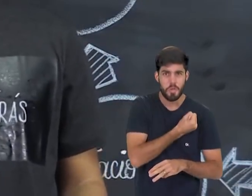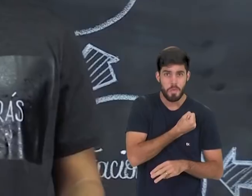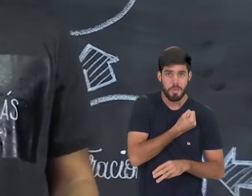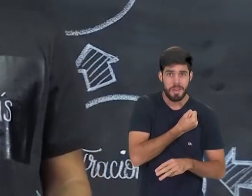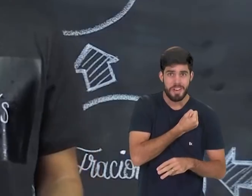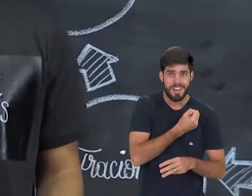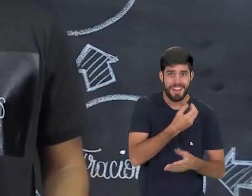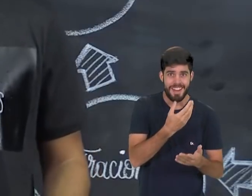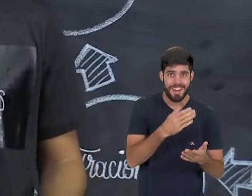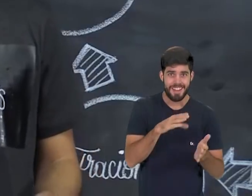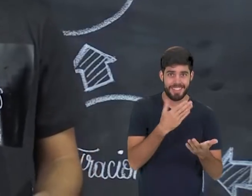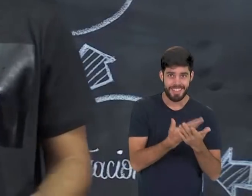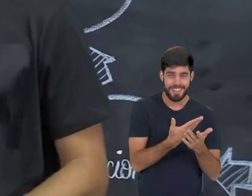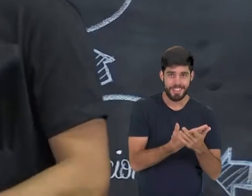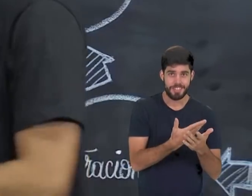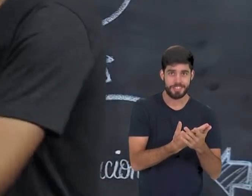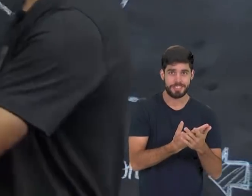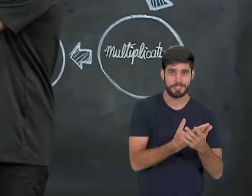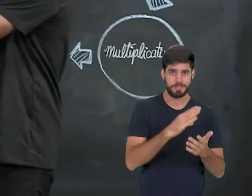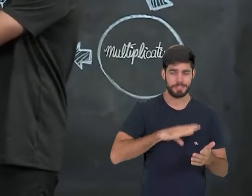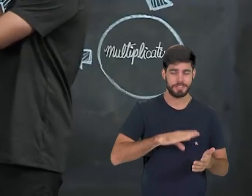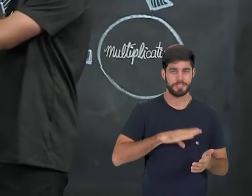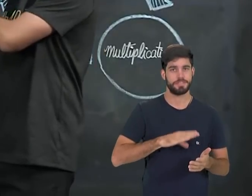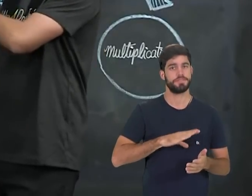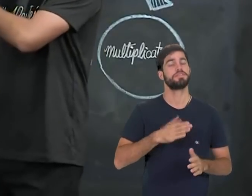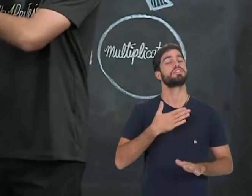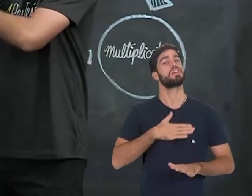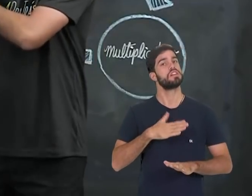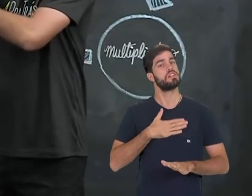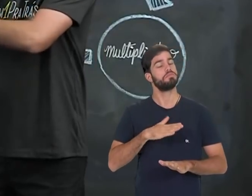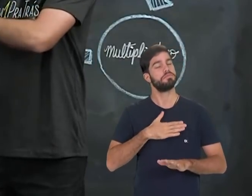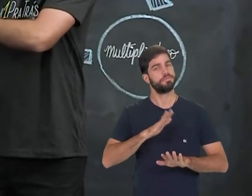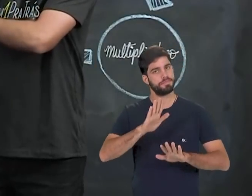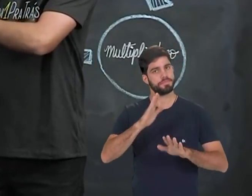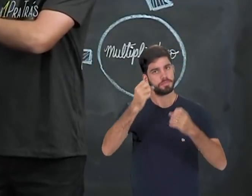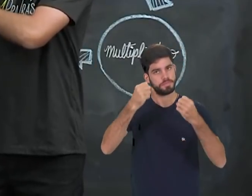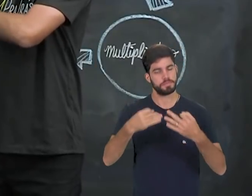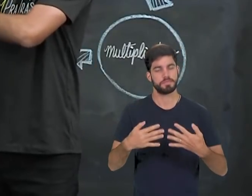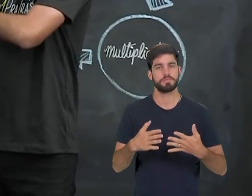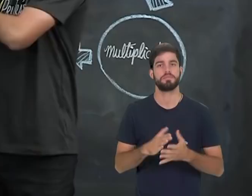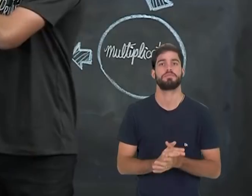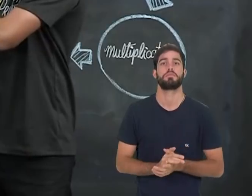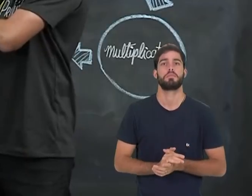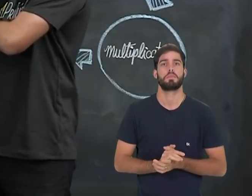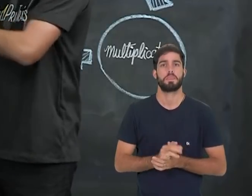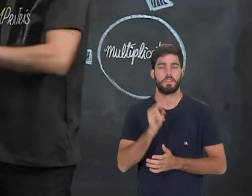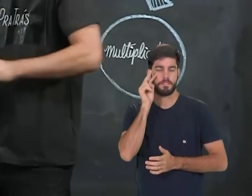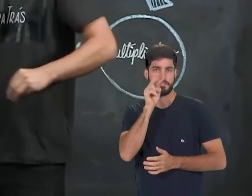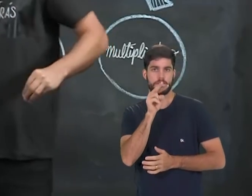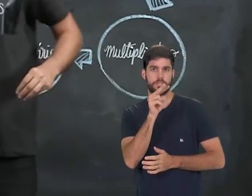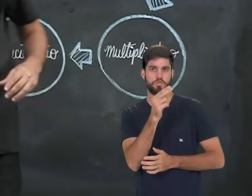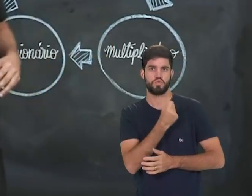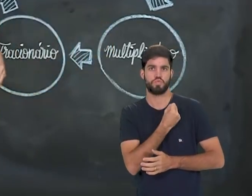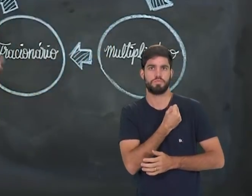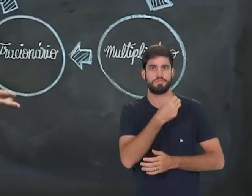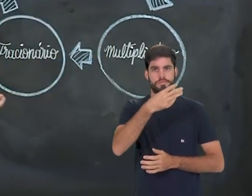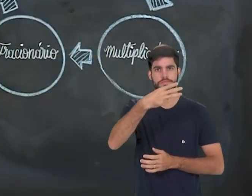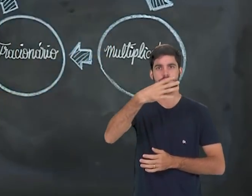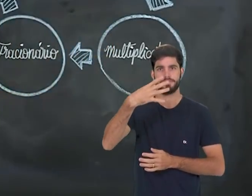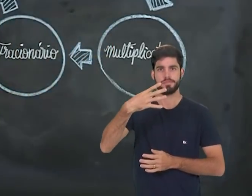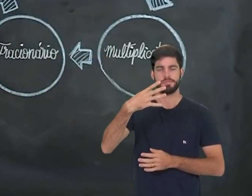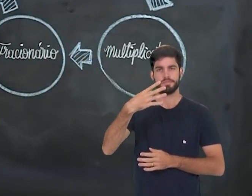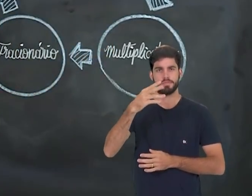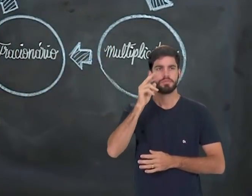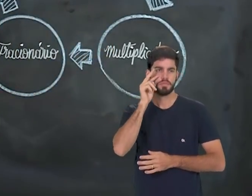Calma, vamos aprender essa distinção que é bem interessante. Olha para cá, ó. Olha para esse número 34. Tá vendo como ele está escrito aqui? Você